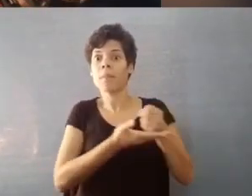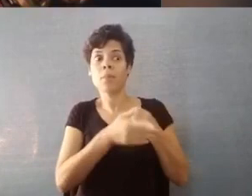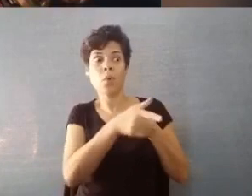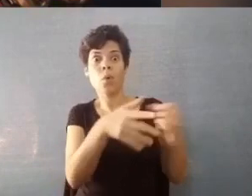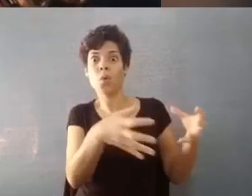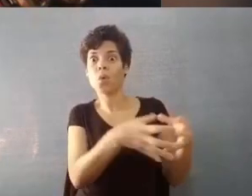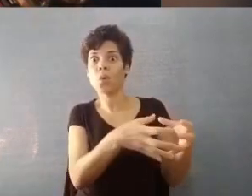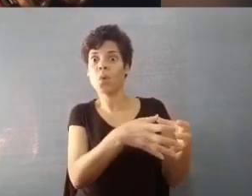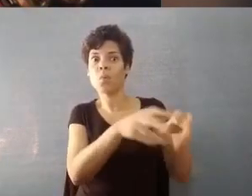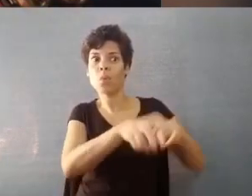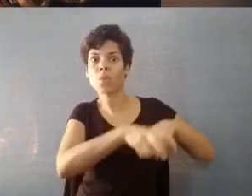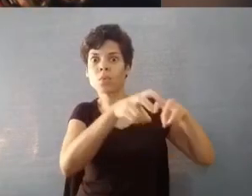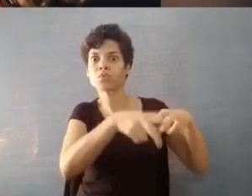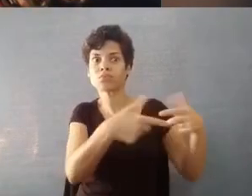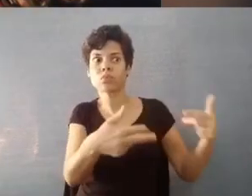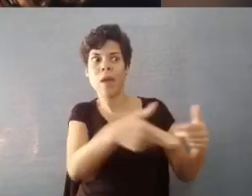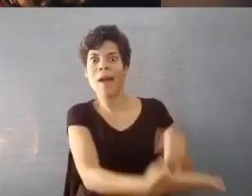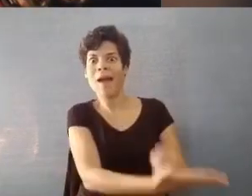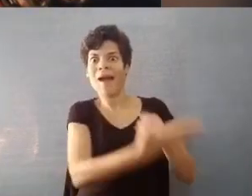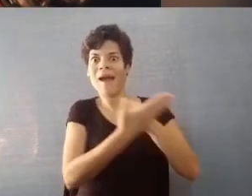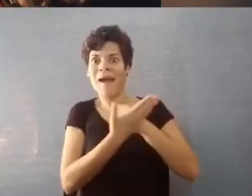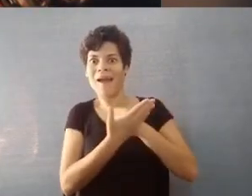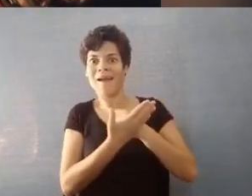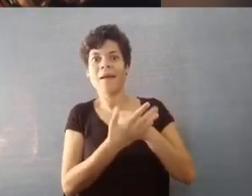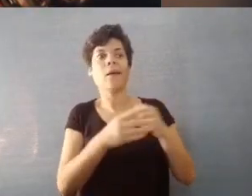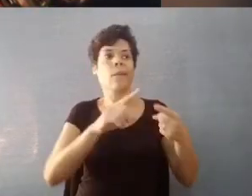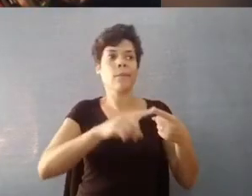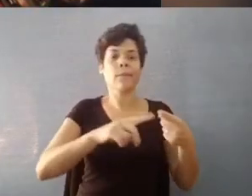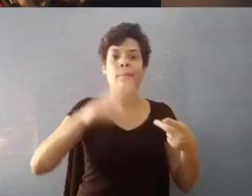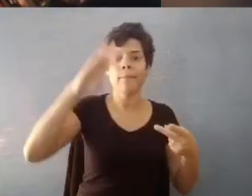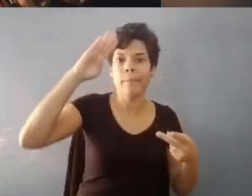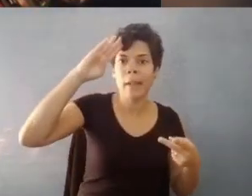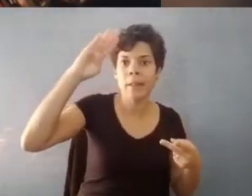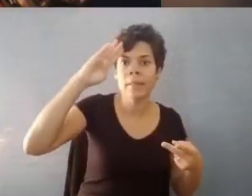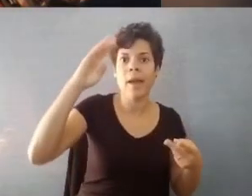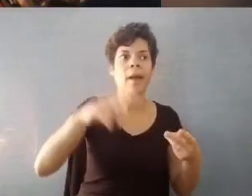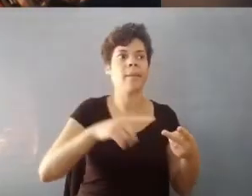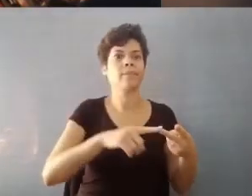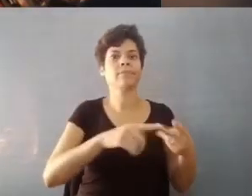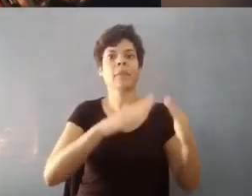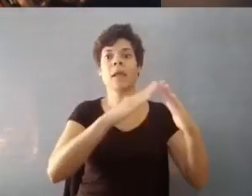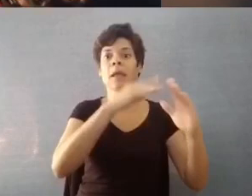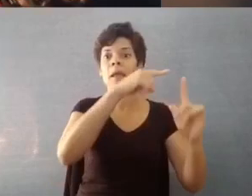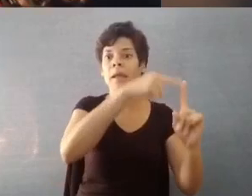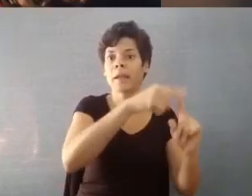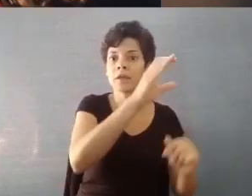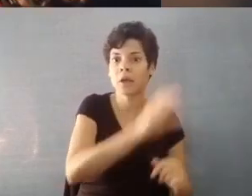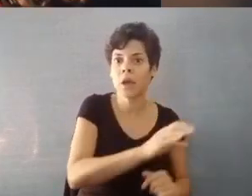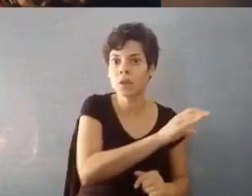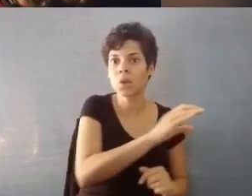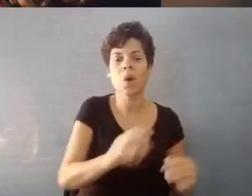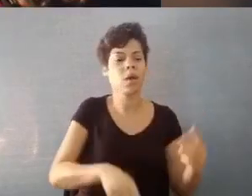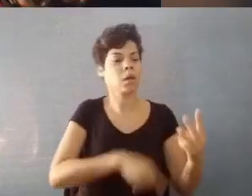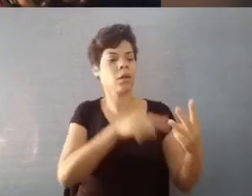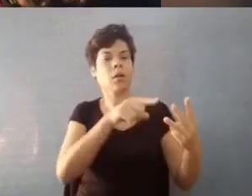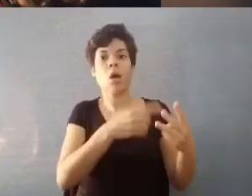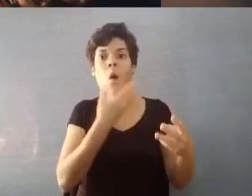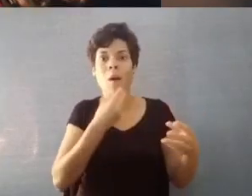sustentavam. Perdeu o apoio dos militares, da Igreja Católica e